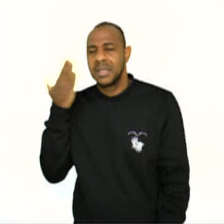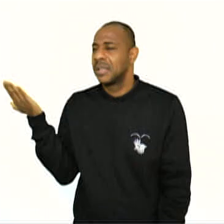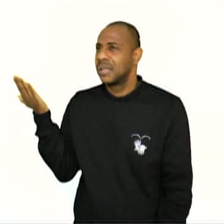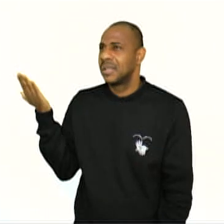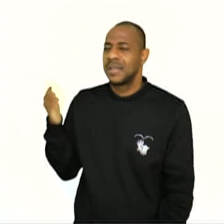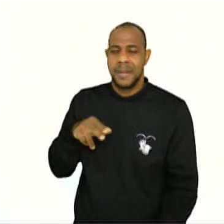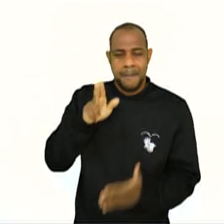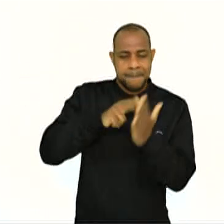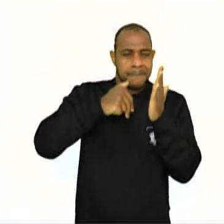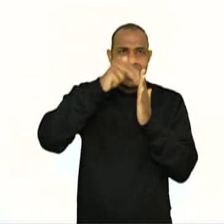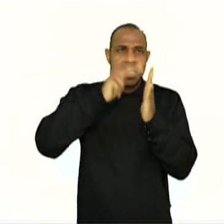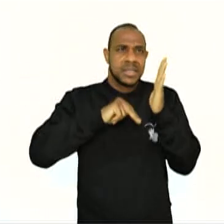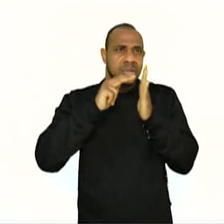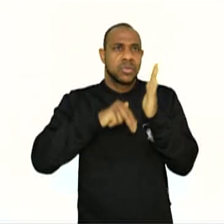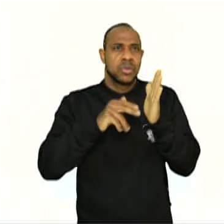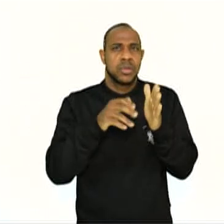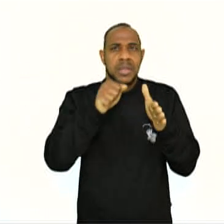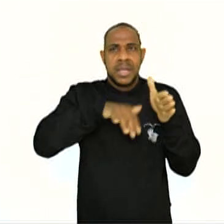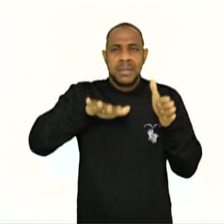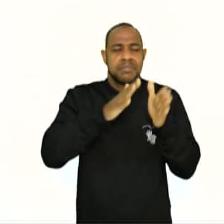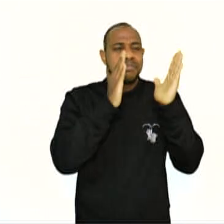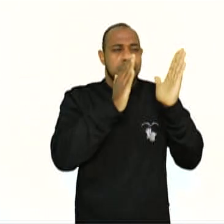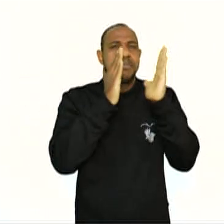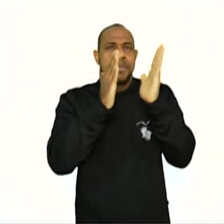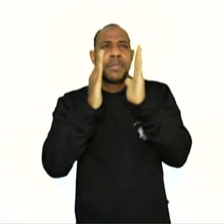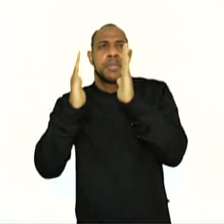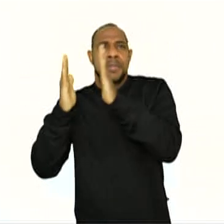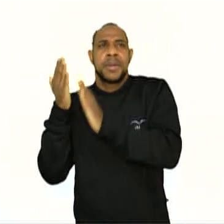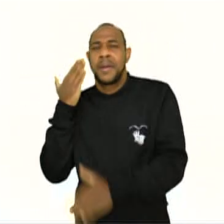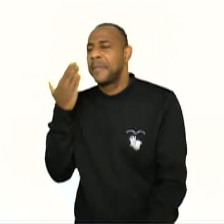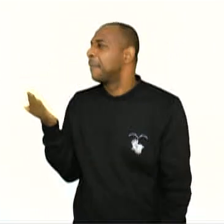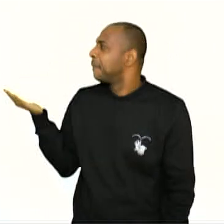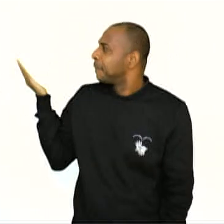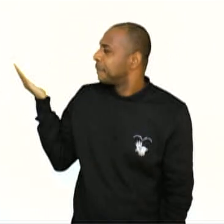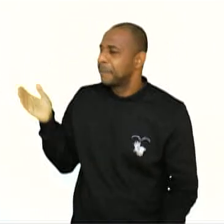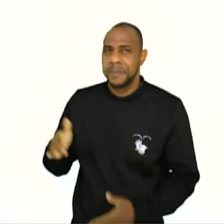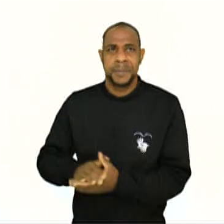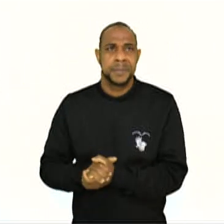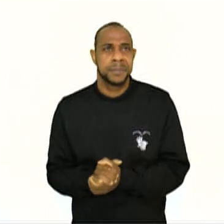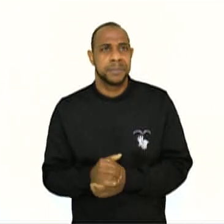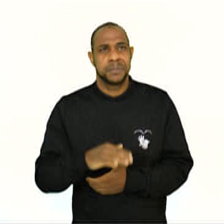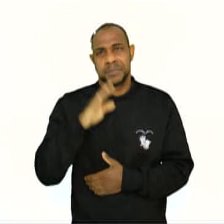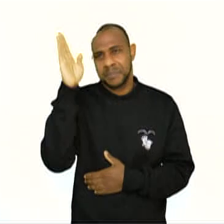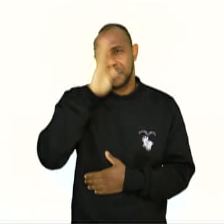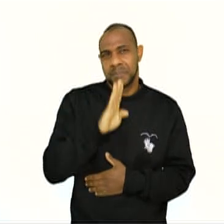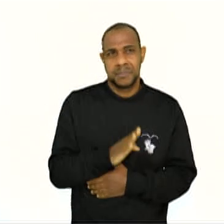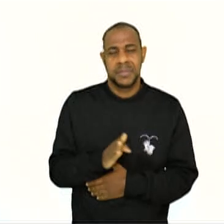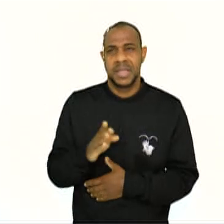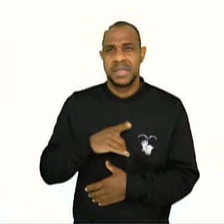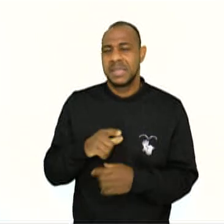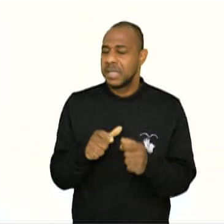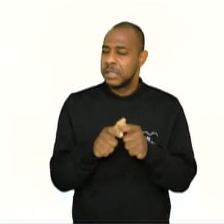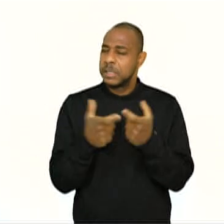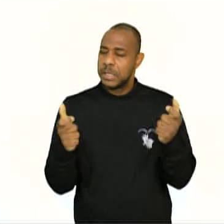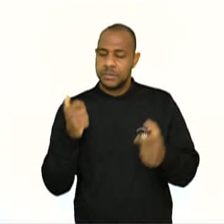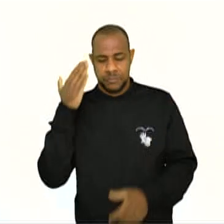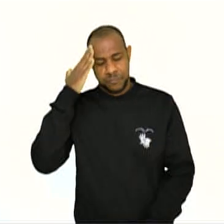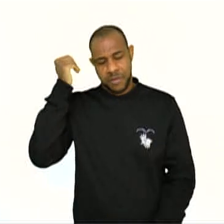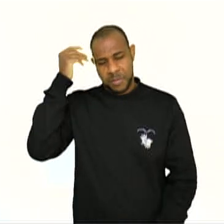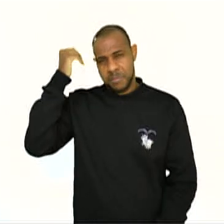que também é um fator fundamental da constituição do nosso imaginário. O brasileiro tem grandes artistas